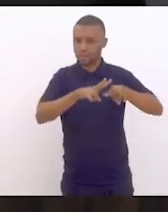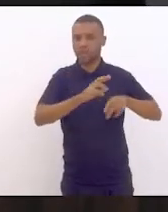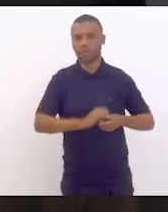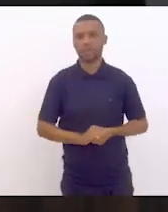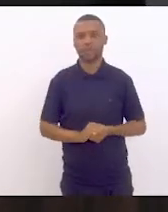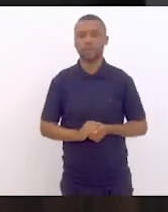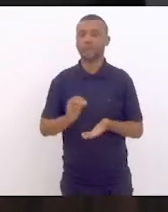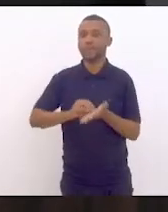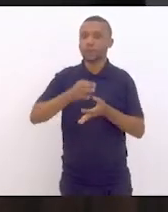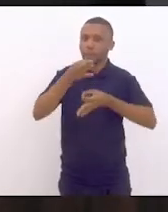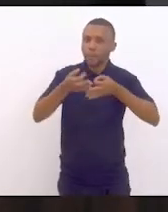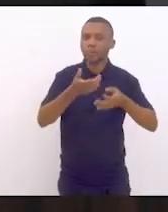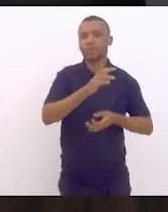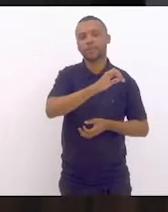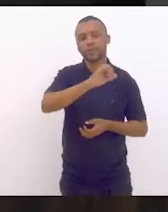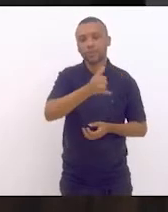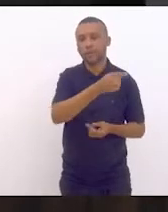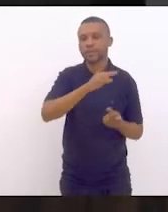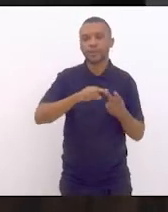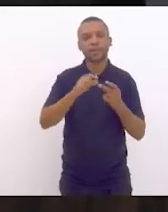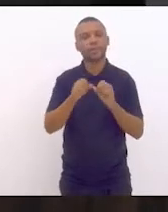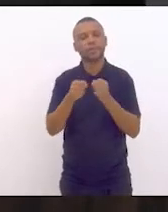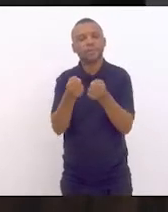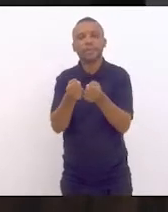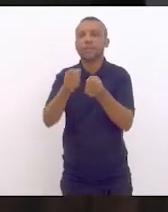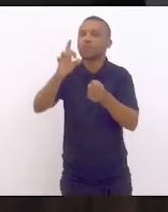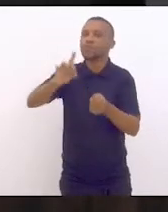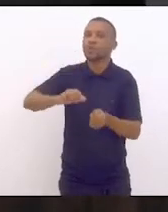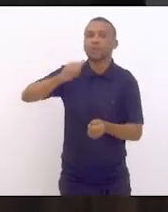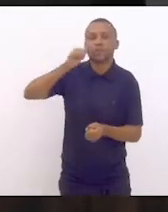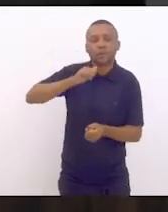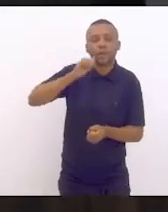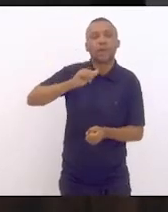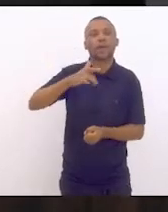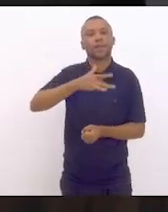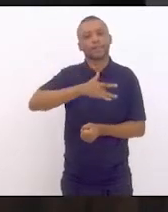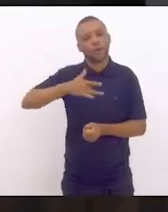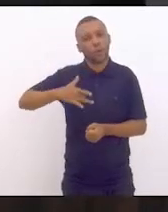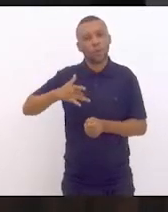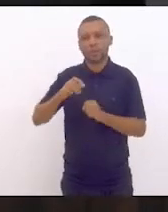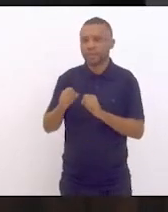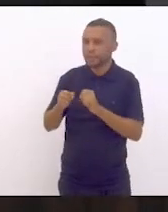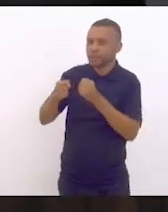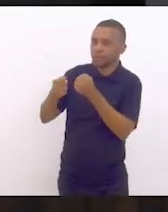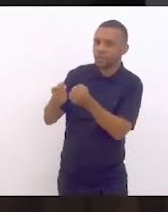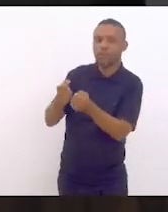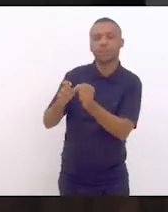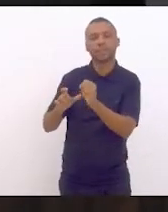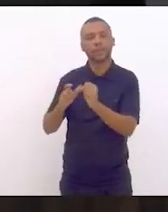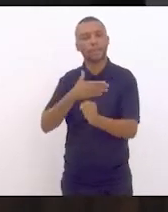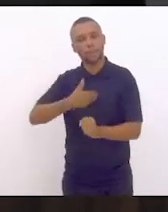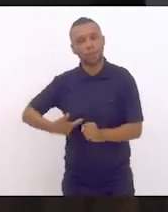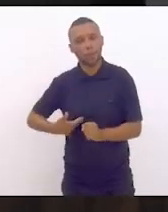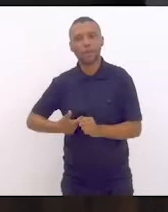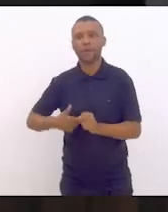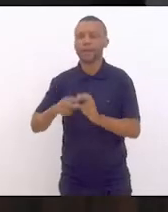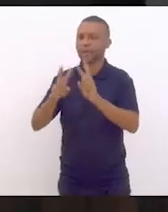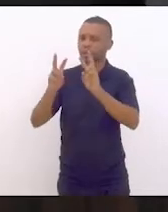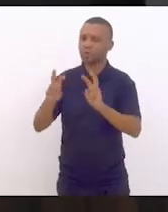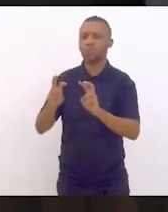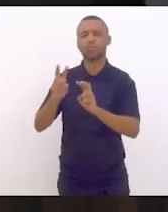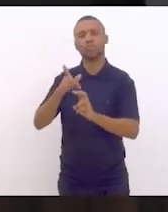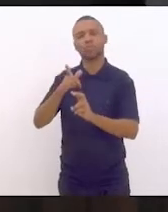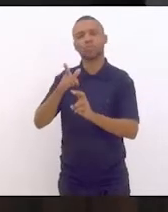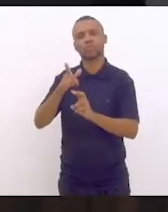das comissões de Constituição e Justiça, Defesa do Direito da Mulher, de Saúde, de Segurança Pública e Assuntos de Polícia e Orçamento. Permite parecer